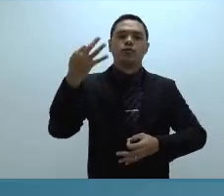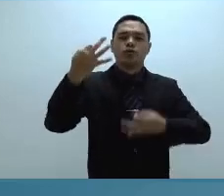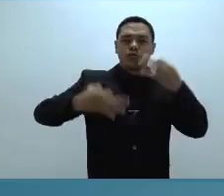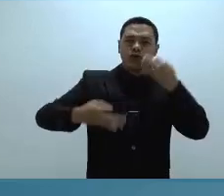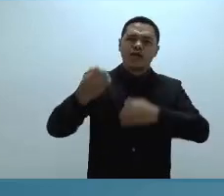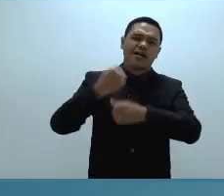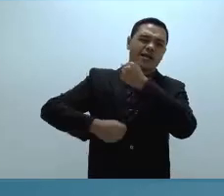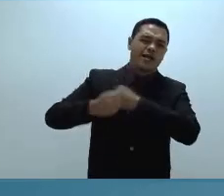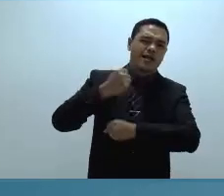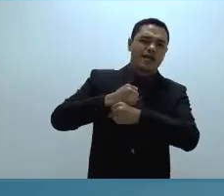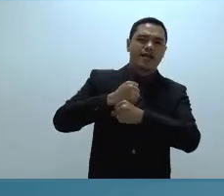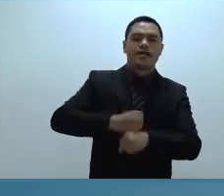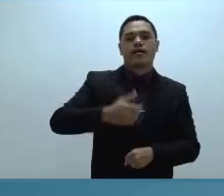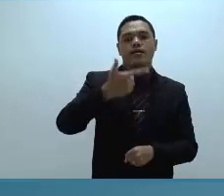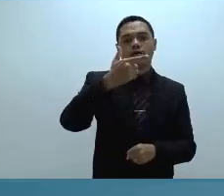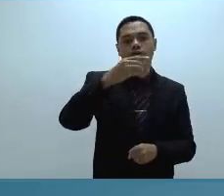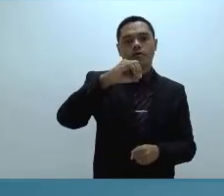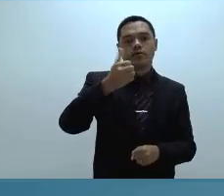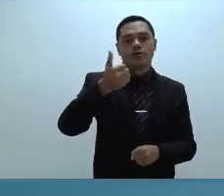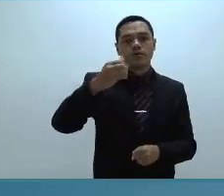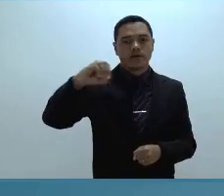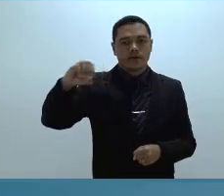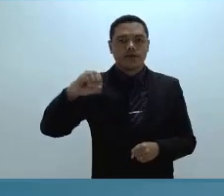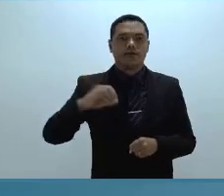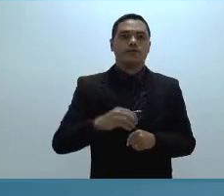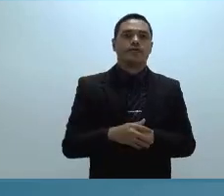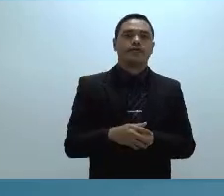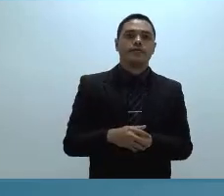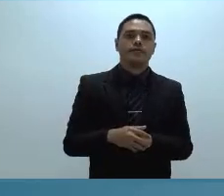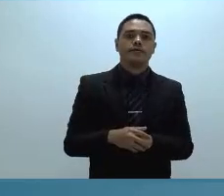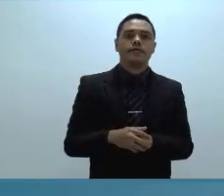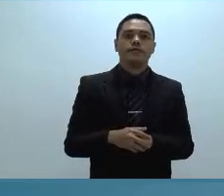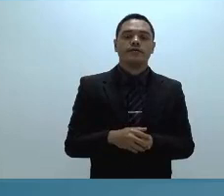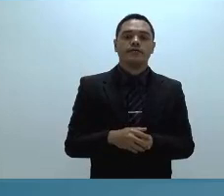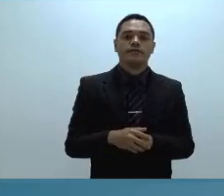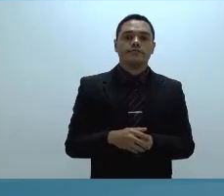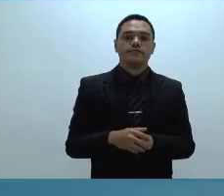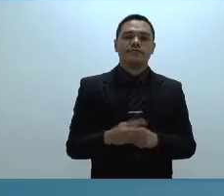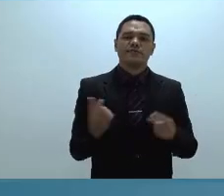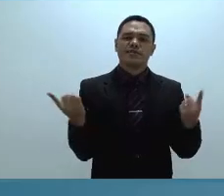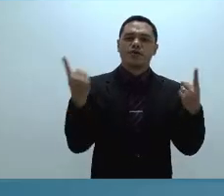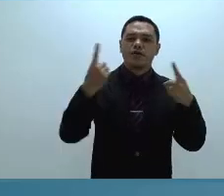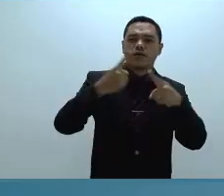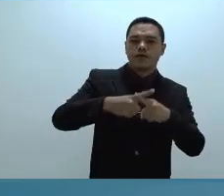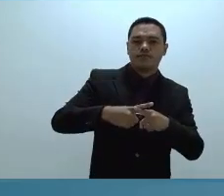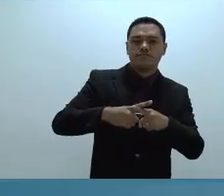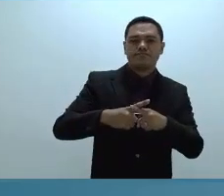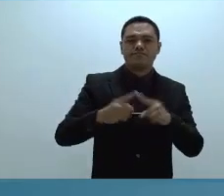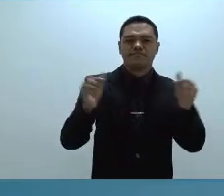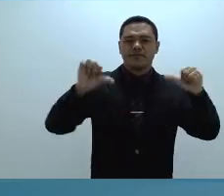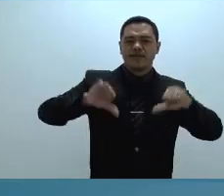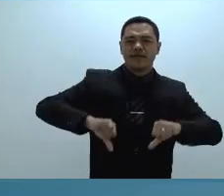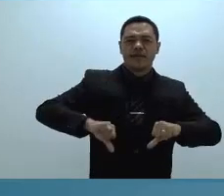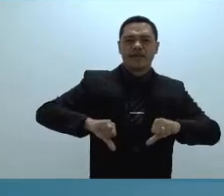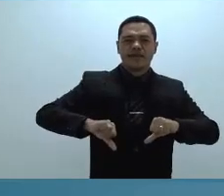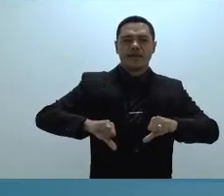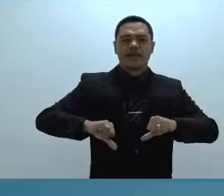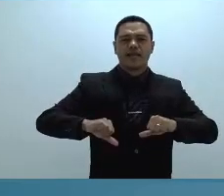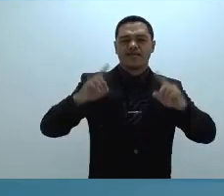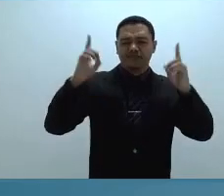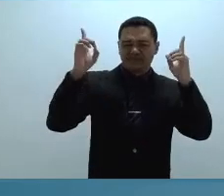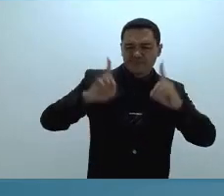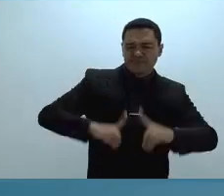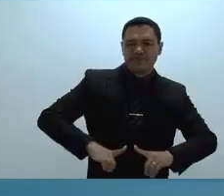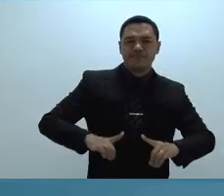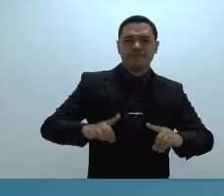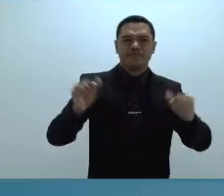publicação de DJ 17-12-2010. Conflito negativo, responsabilidade civil, danos morais, corte no fornecimento